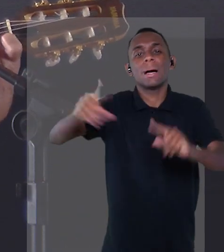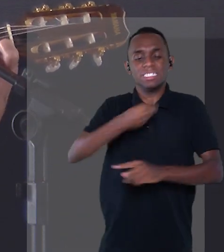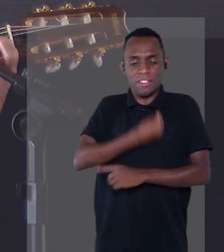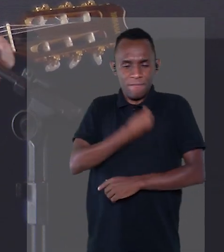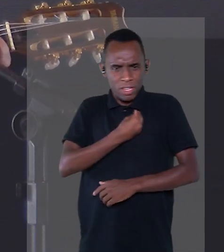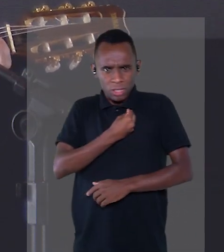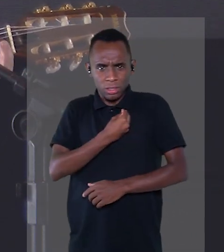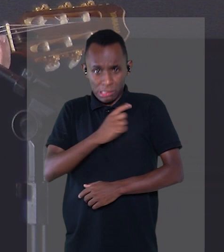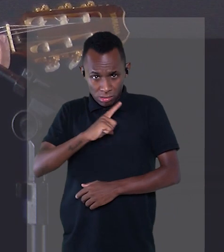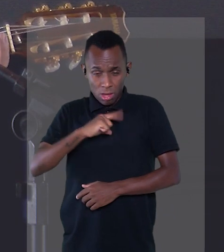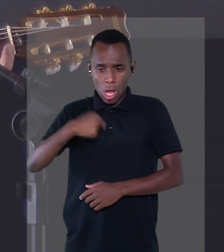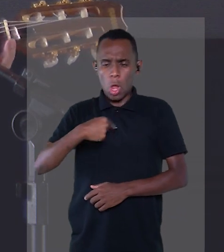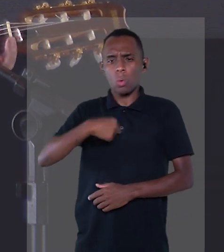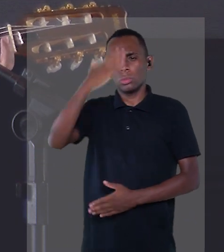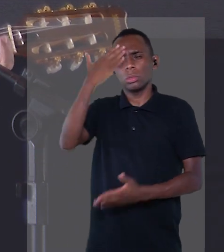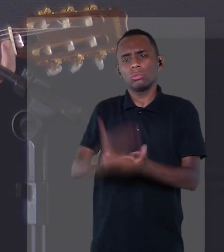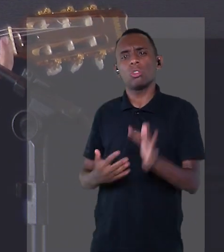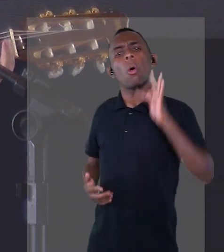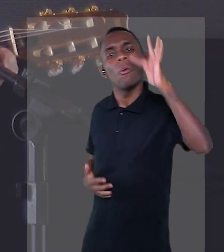houver vida haverá.